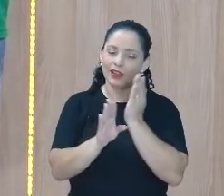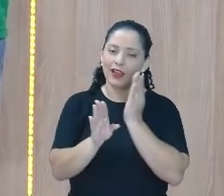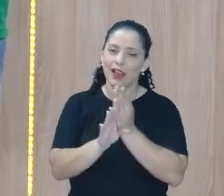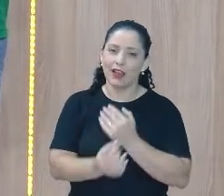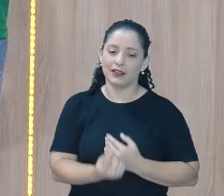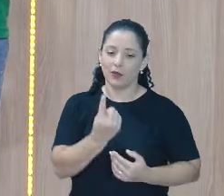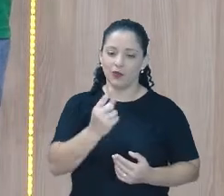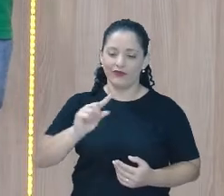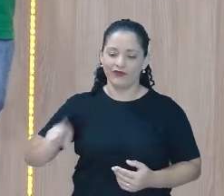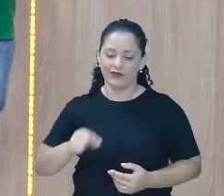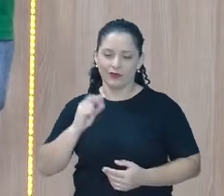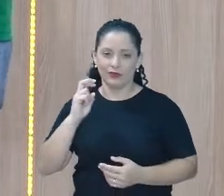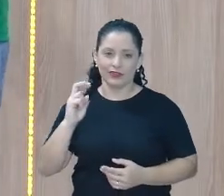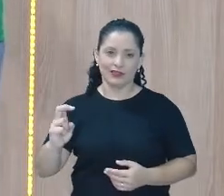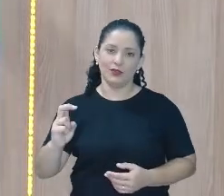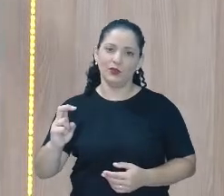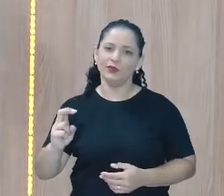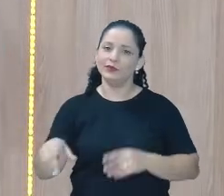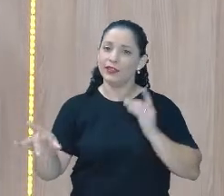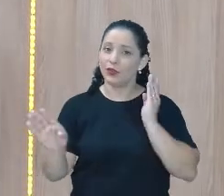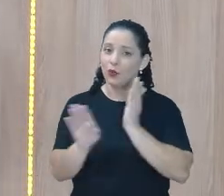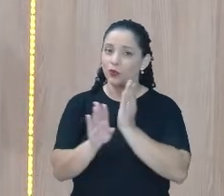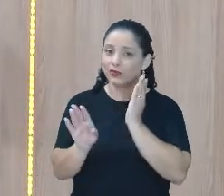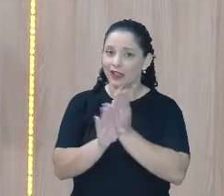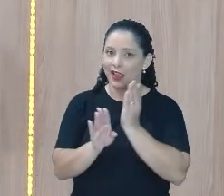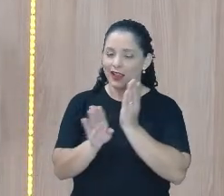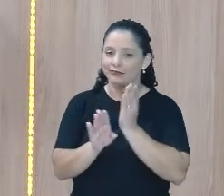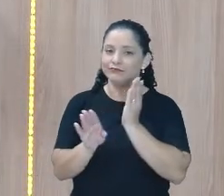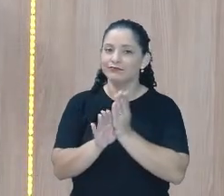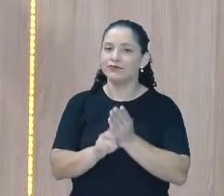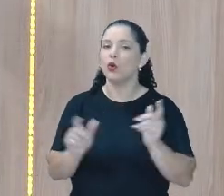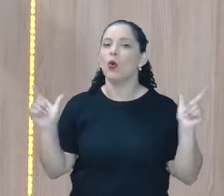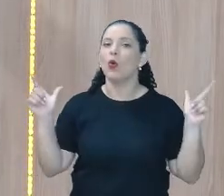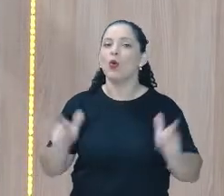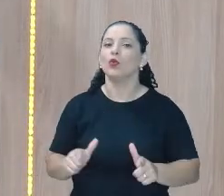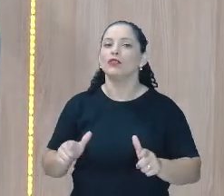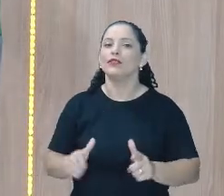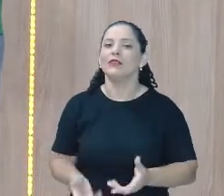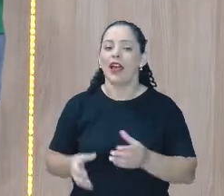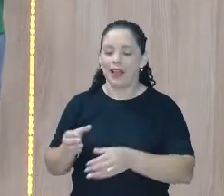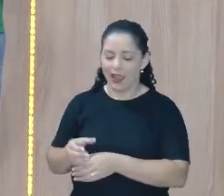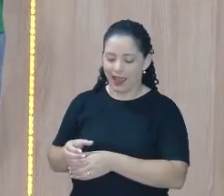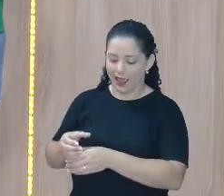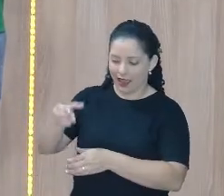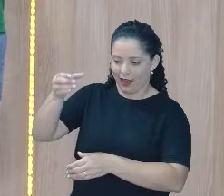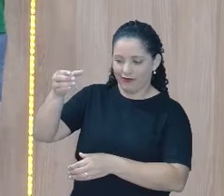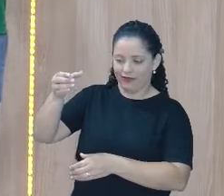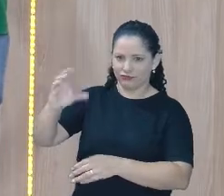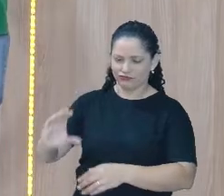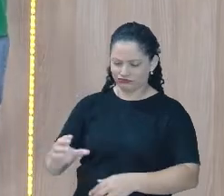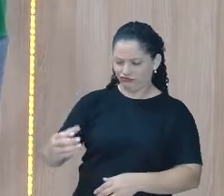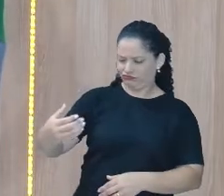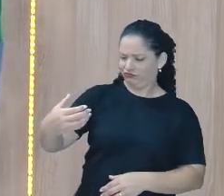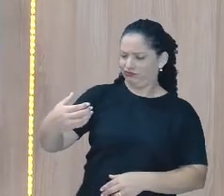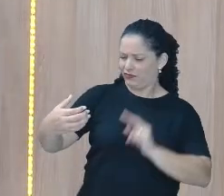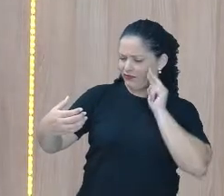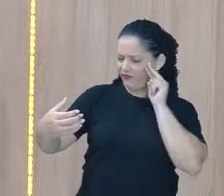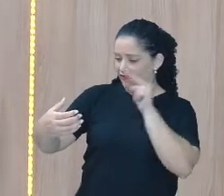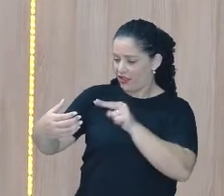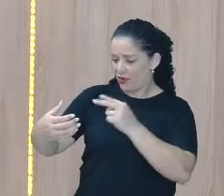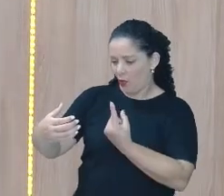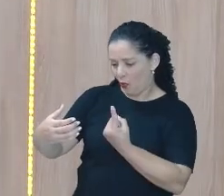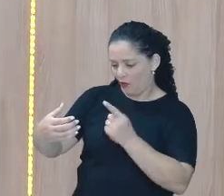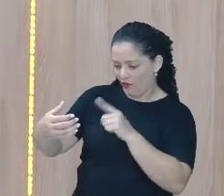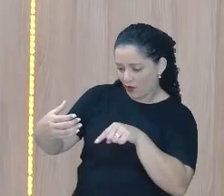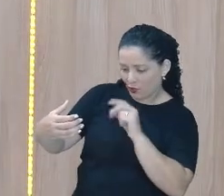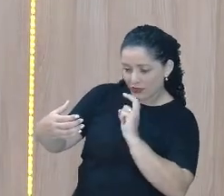de 1,5 lá no seu rótulo, lá no rótulo da garrafinha de água, certo? Não vou me ater a